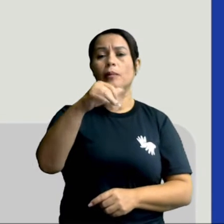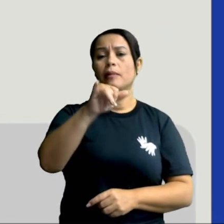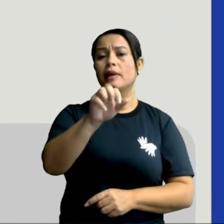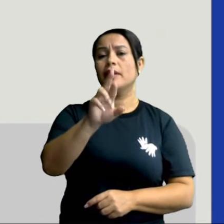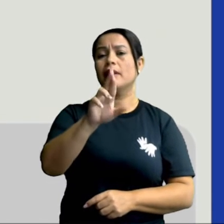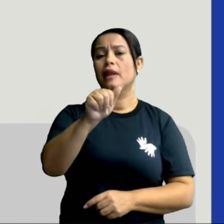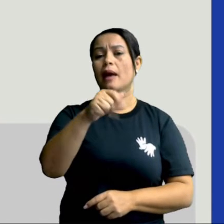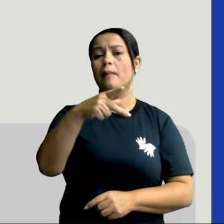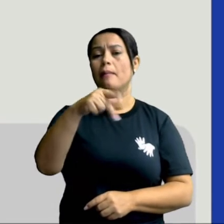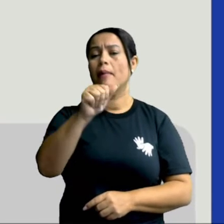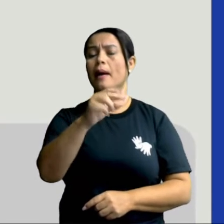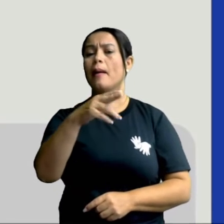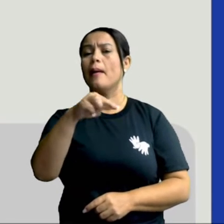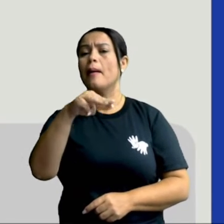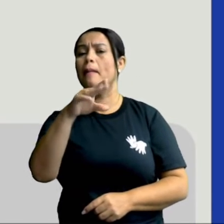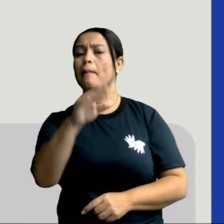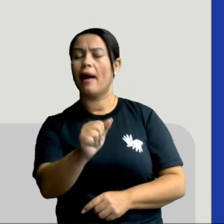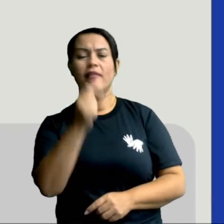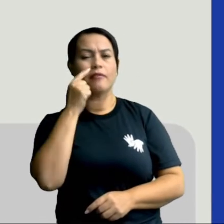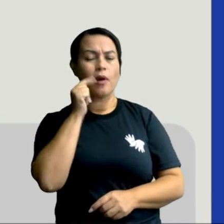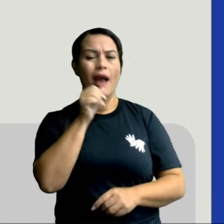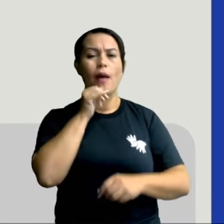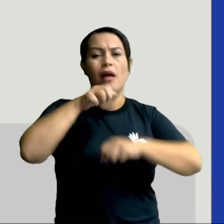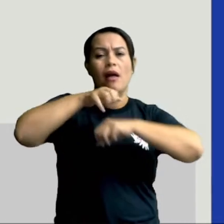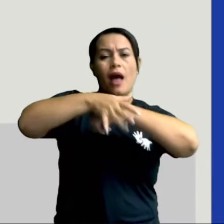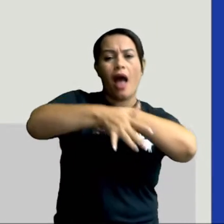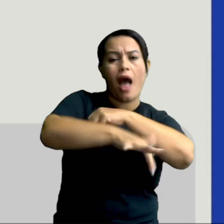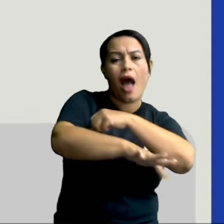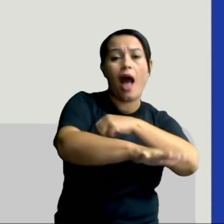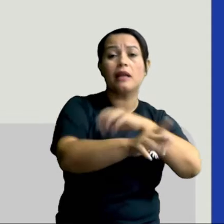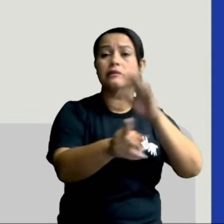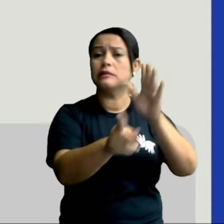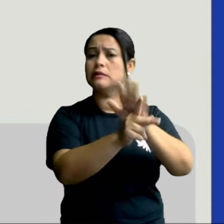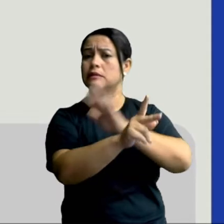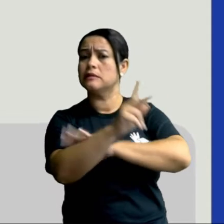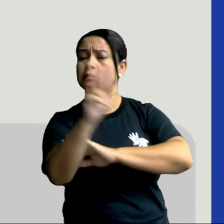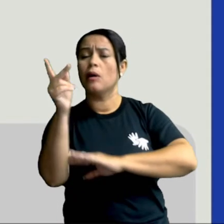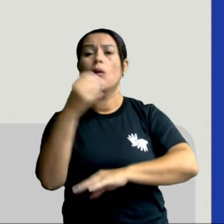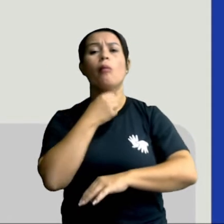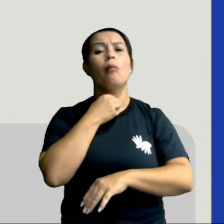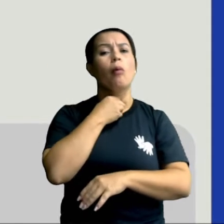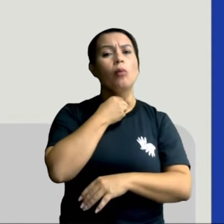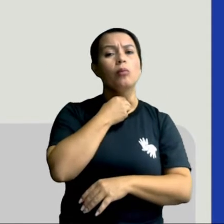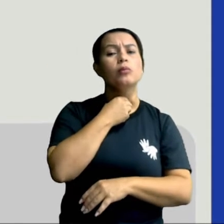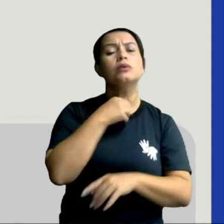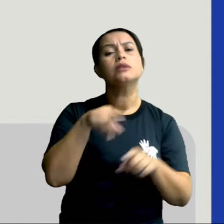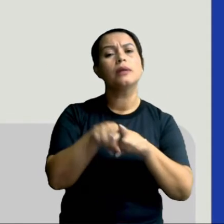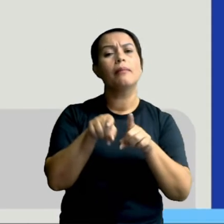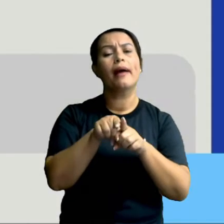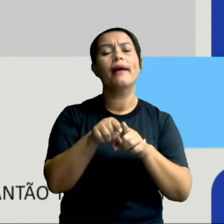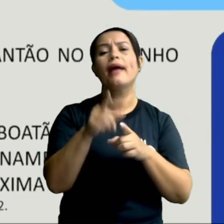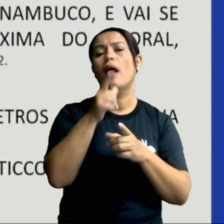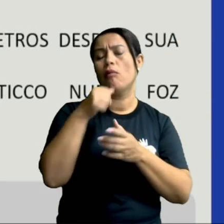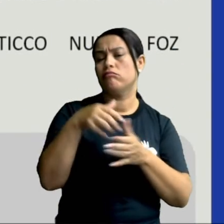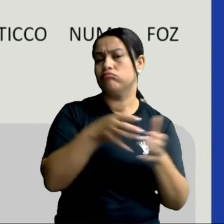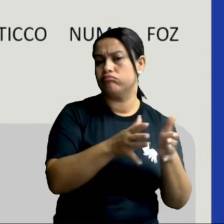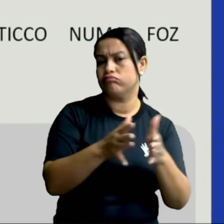né? A barragem do Pirapama. Então, o Pirapama, ele nasce em Pombos, também corta a nossa cidade.